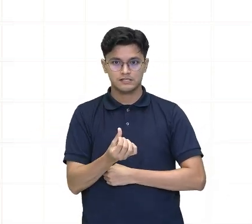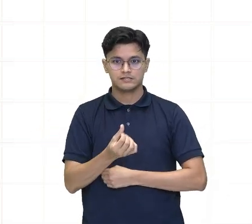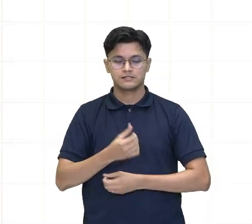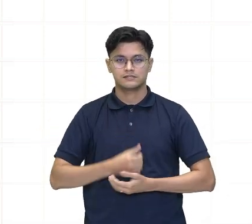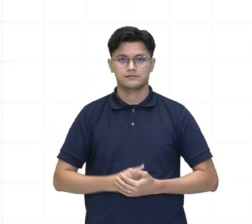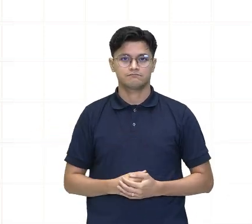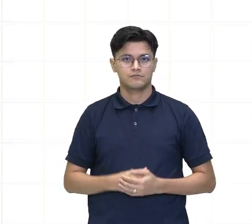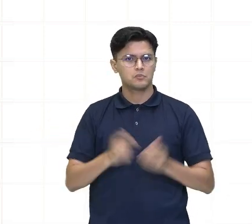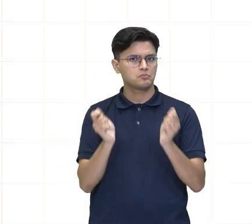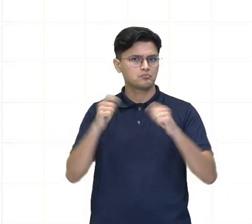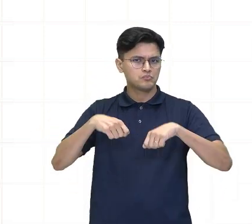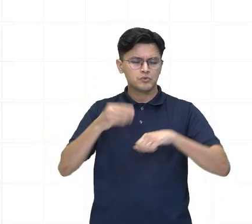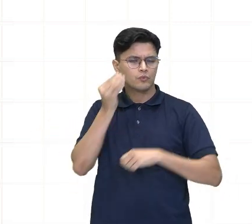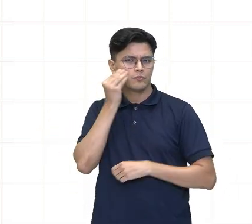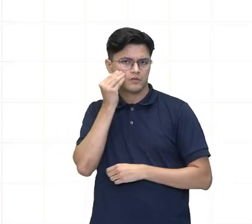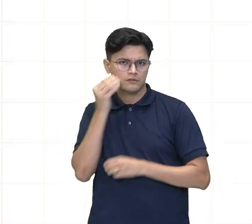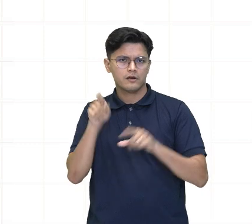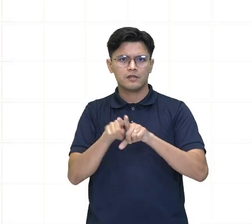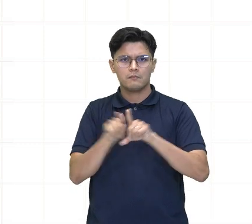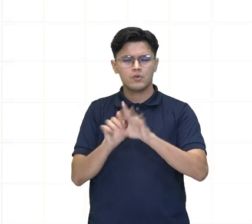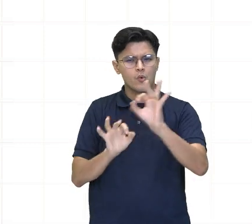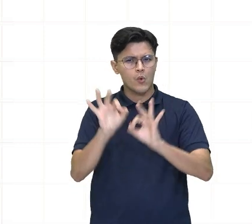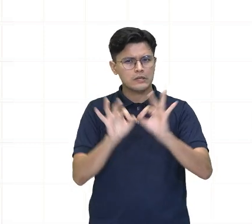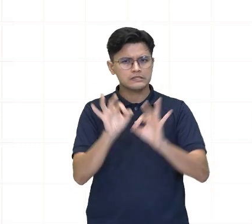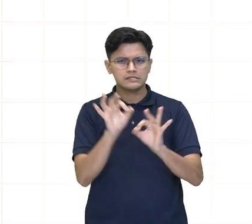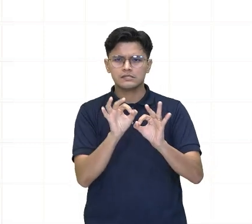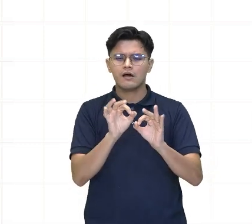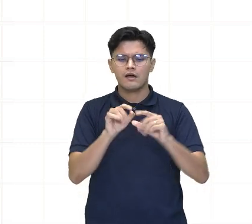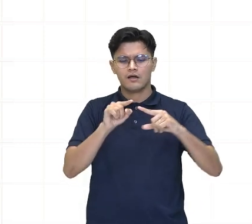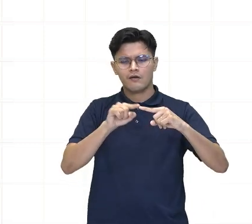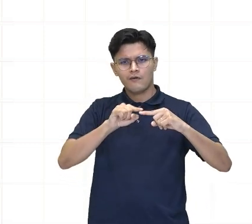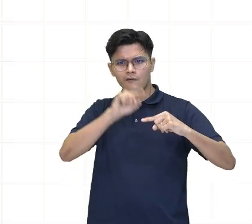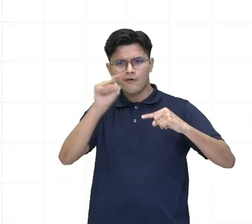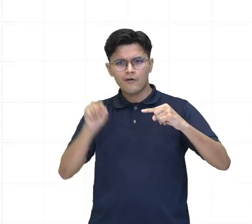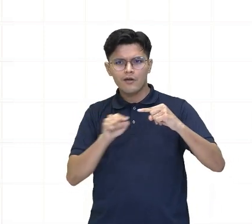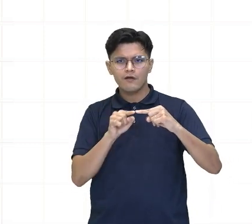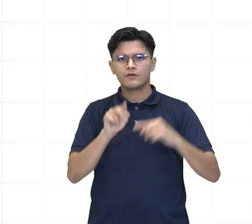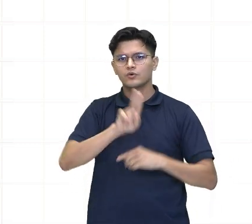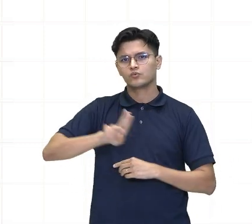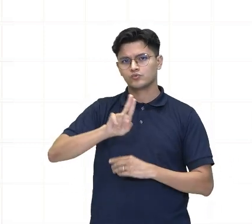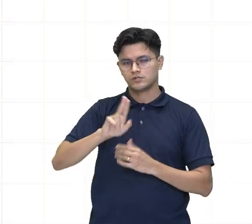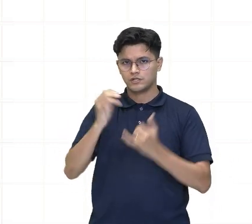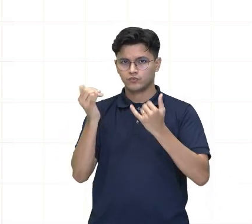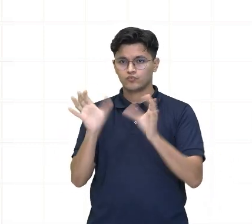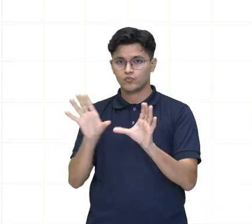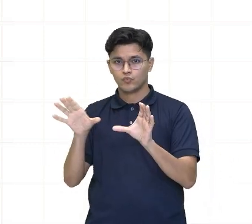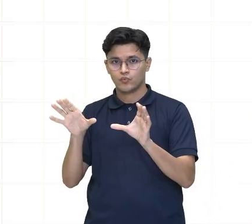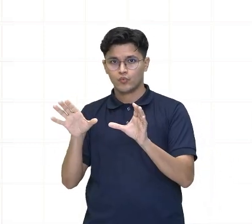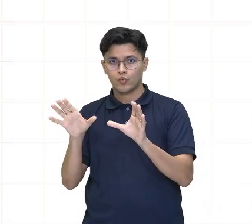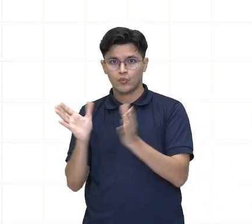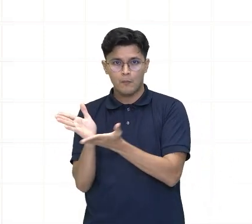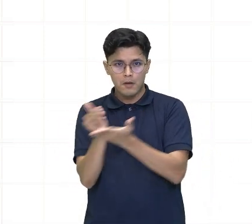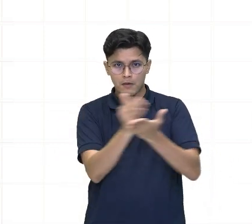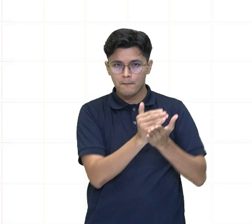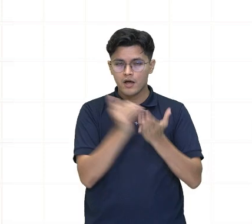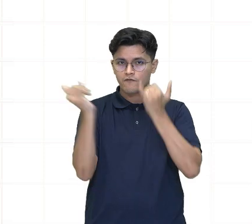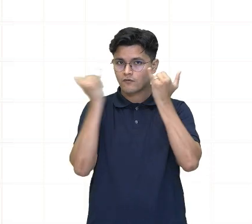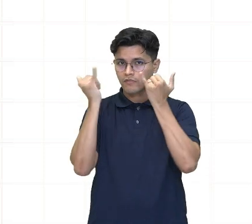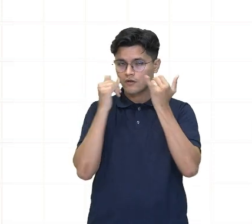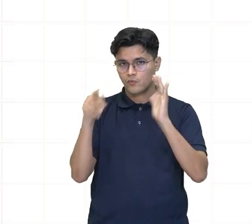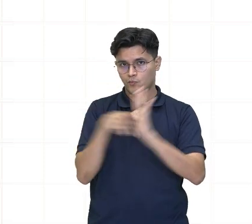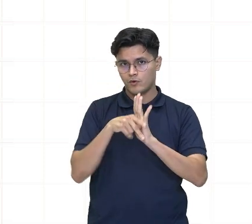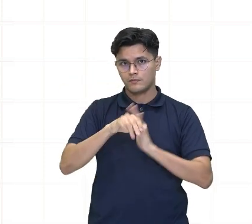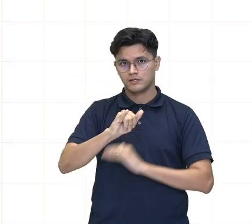pode construir, né, esses gráficos a partir do banco de dados que a gente tem ali do IBGE. Vamos falar agora de desigualdade